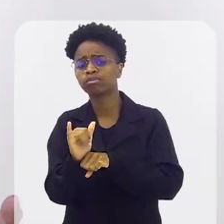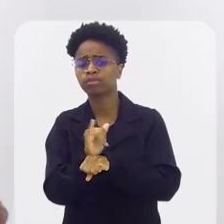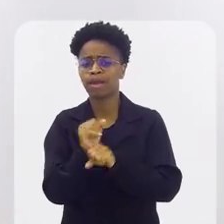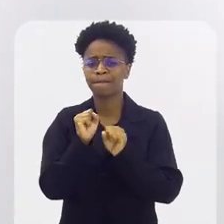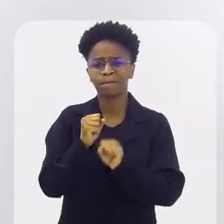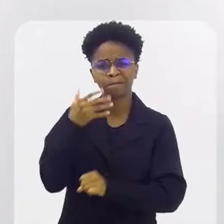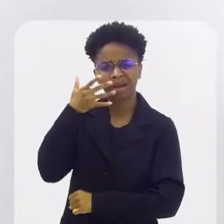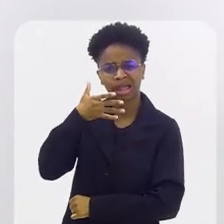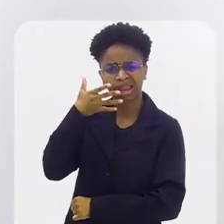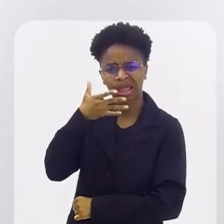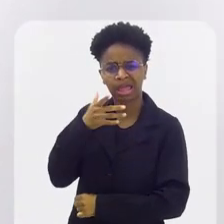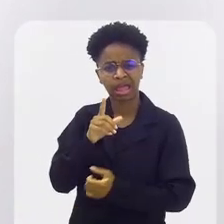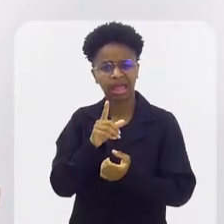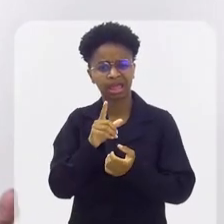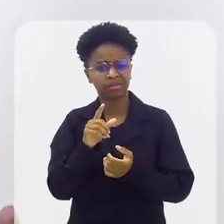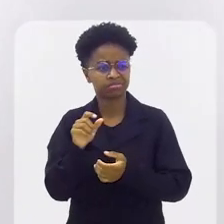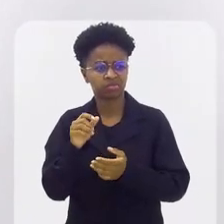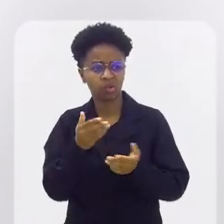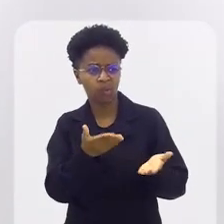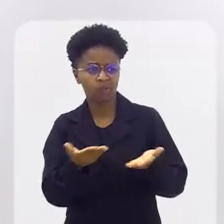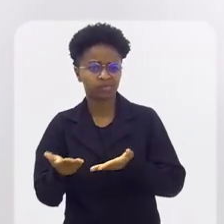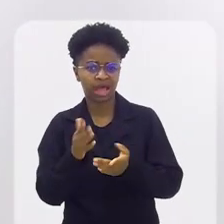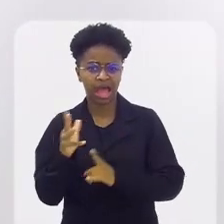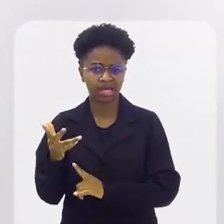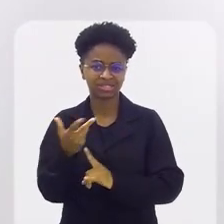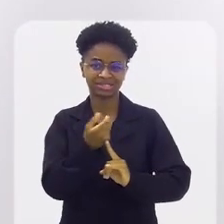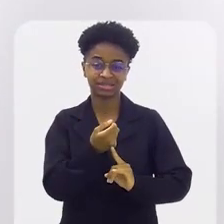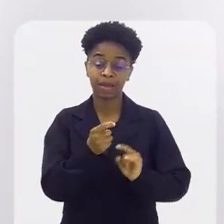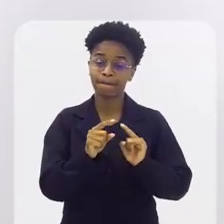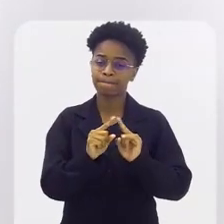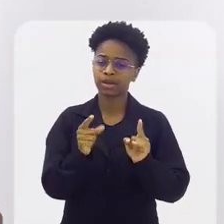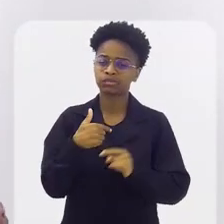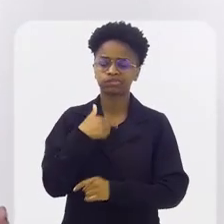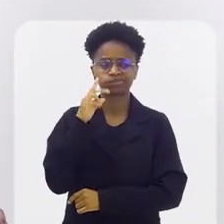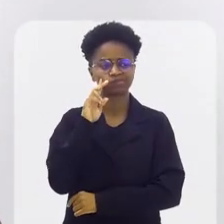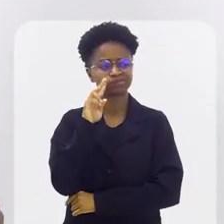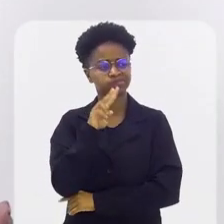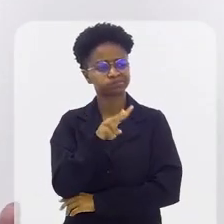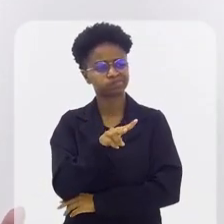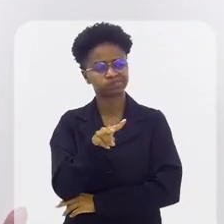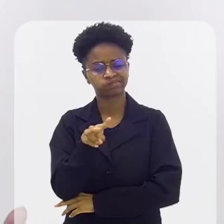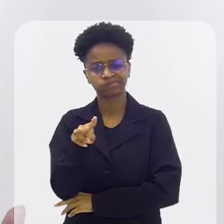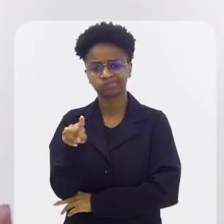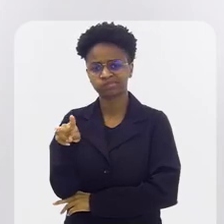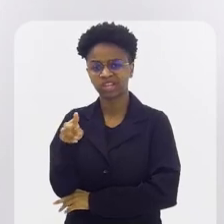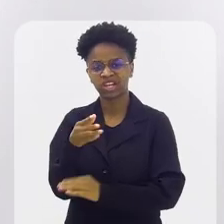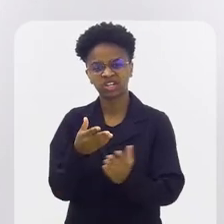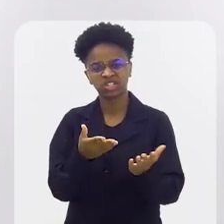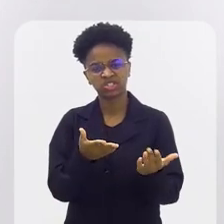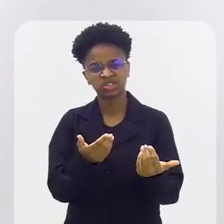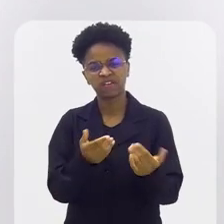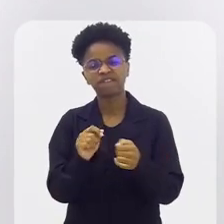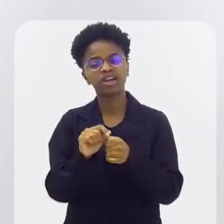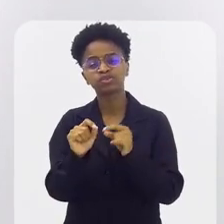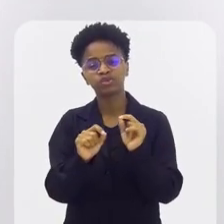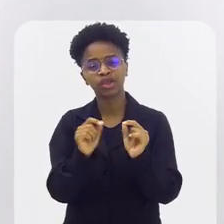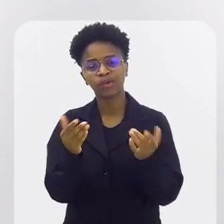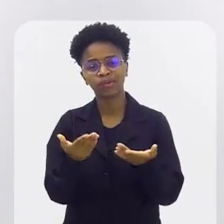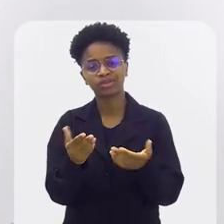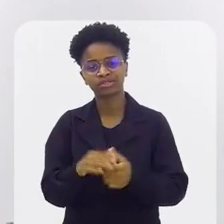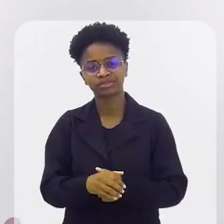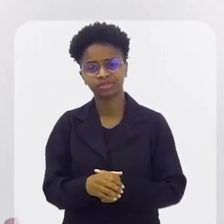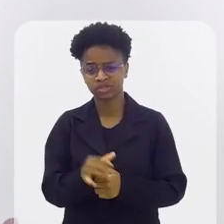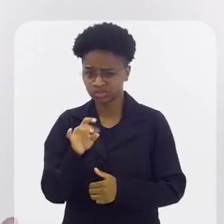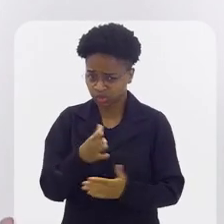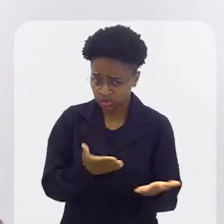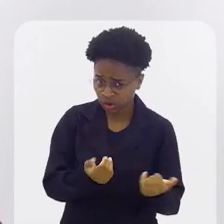forma, né? Ah, podemos fazer uma palestra, levar um artista e tal. Até que eu fiquei olhando. Que jovem mais